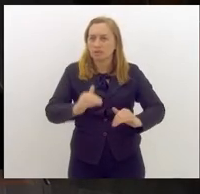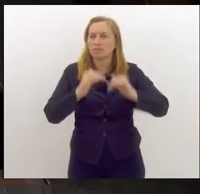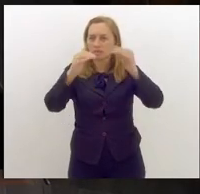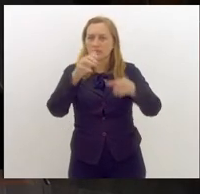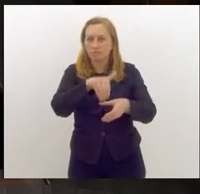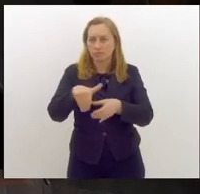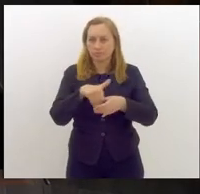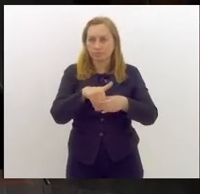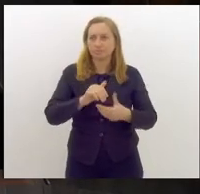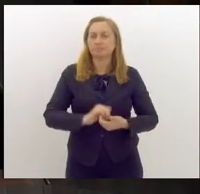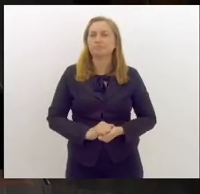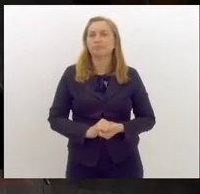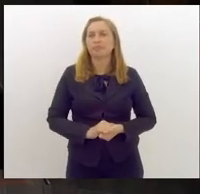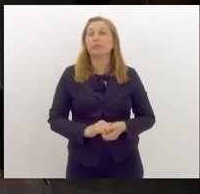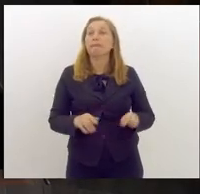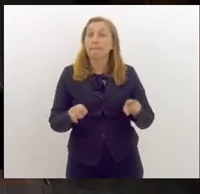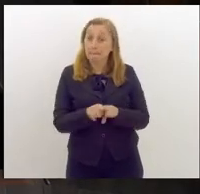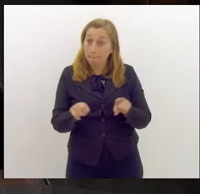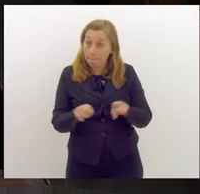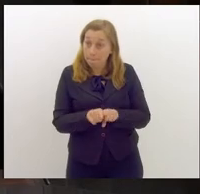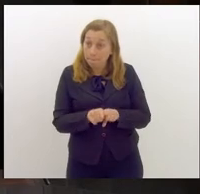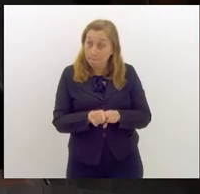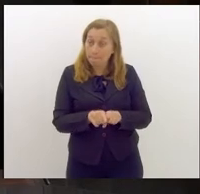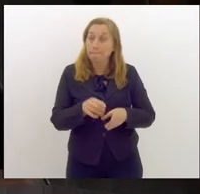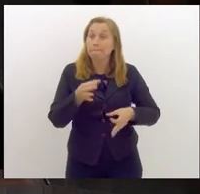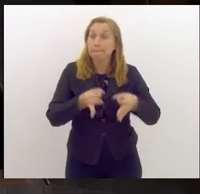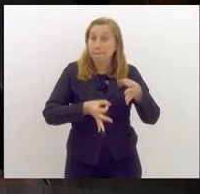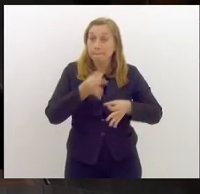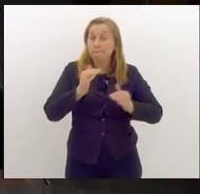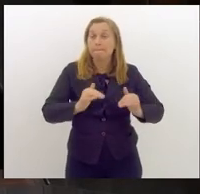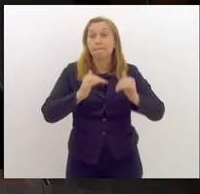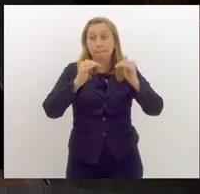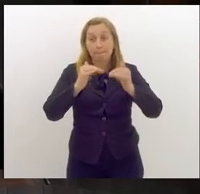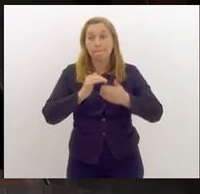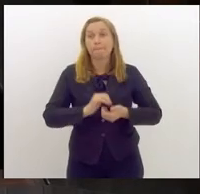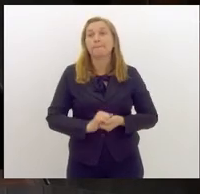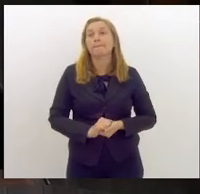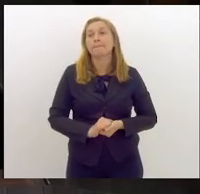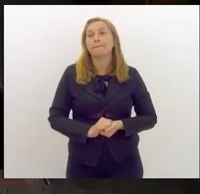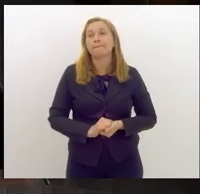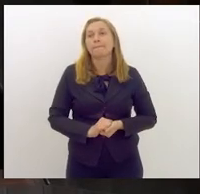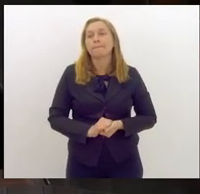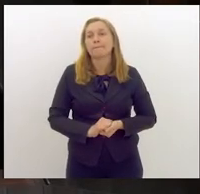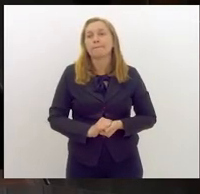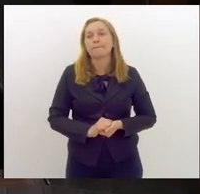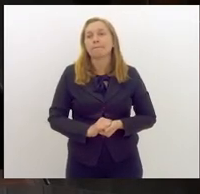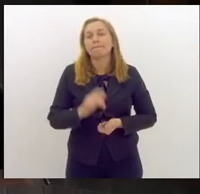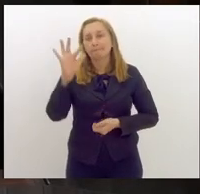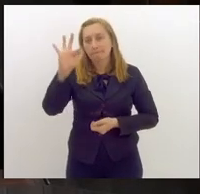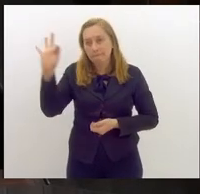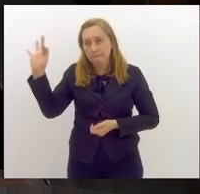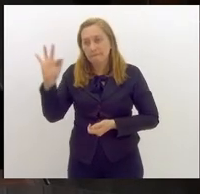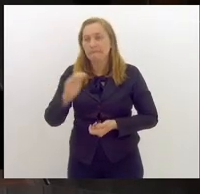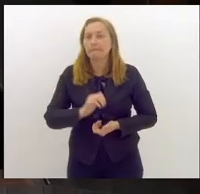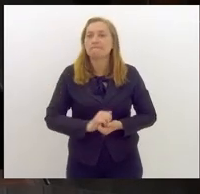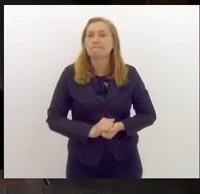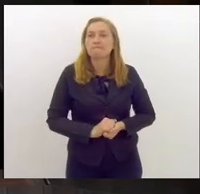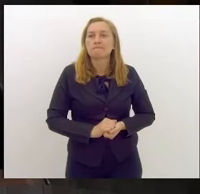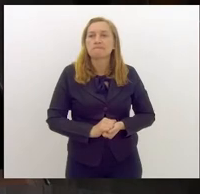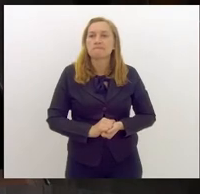Eleitoral e também do tribunal do Supremo Tribunal Federal